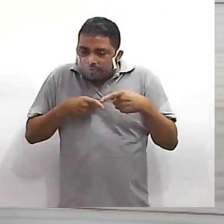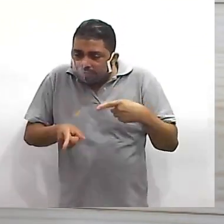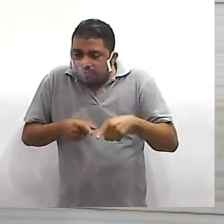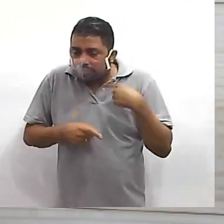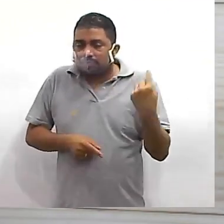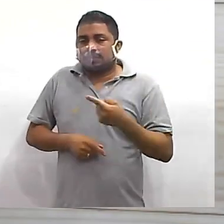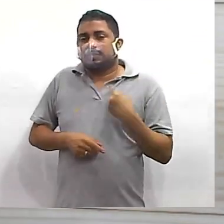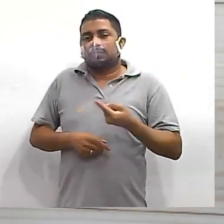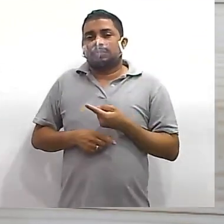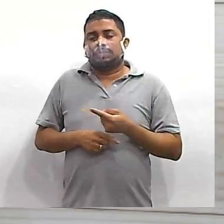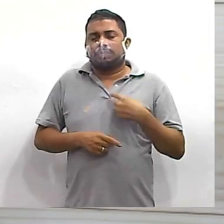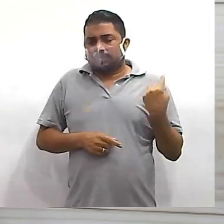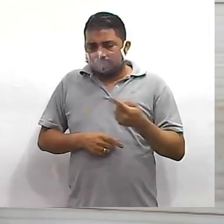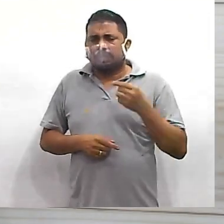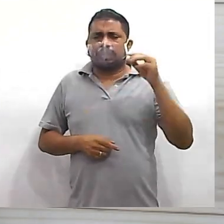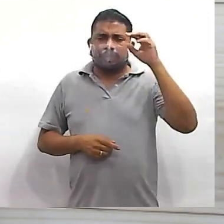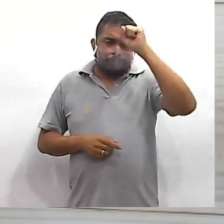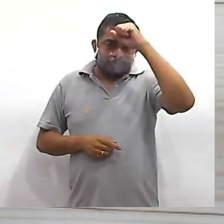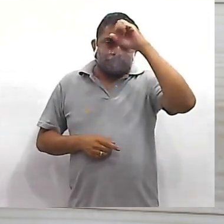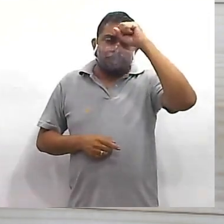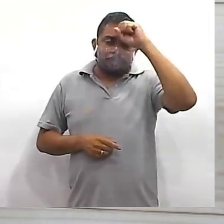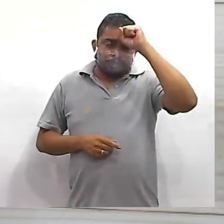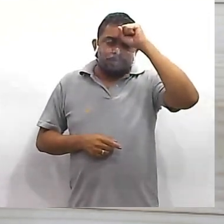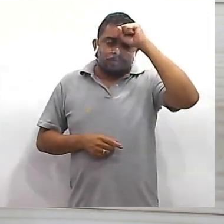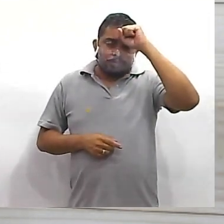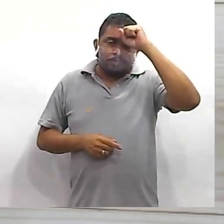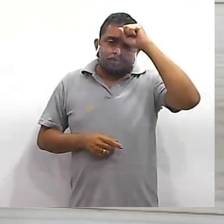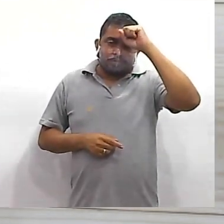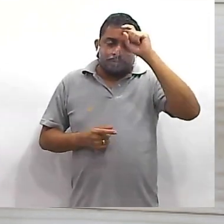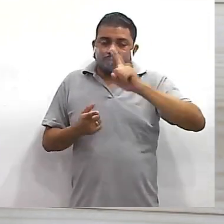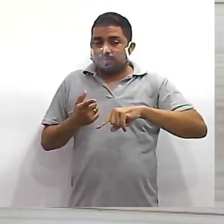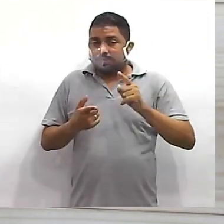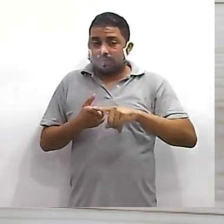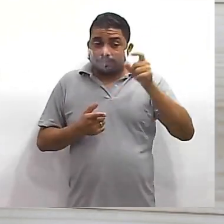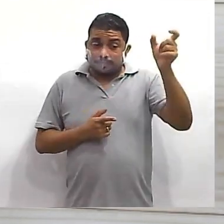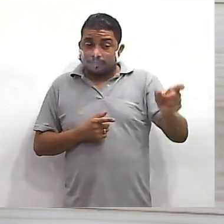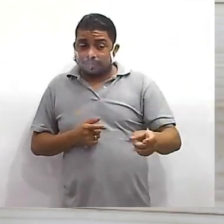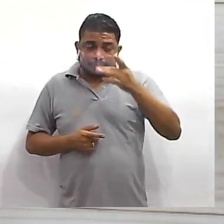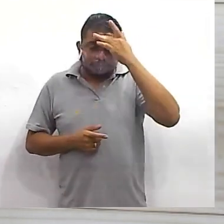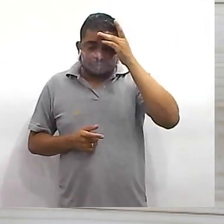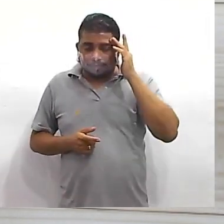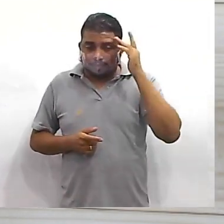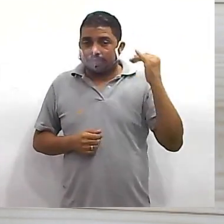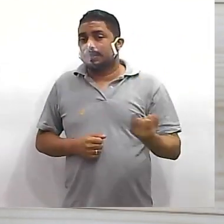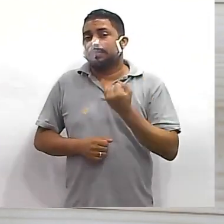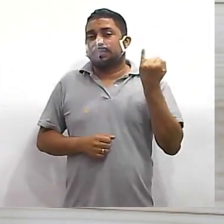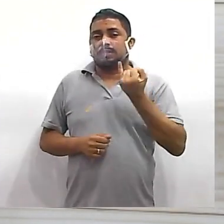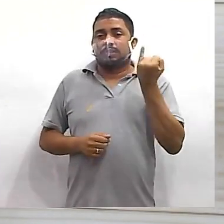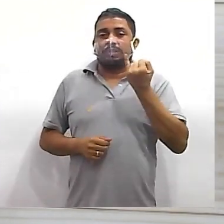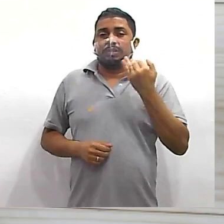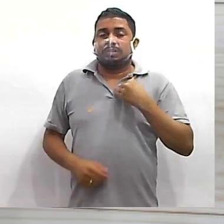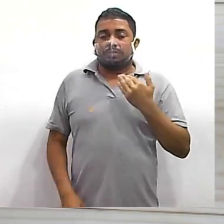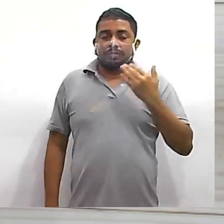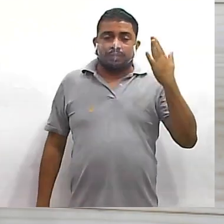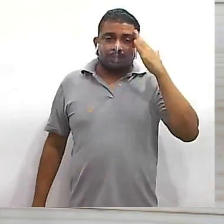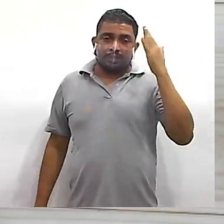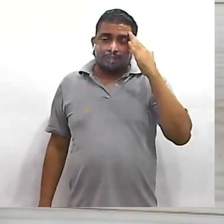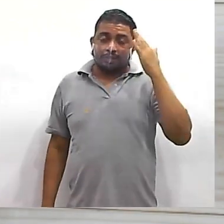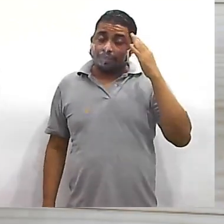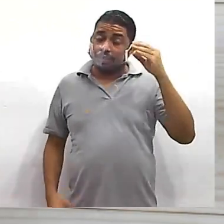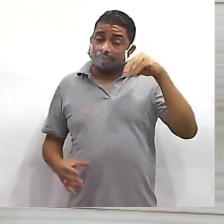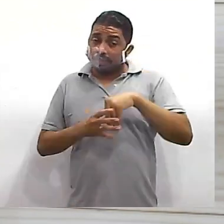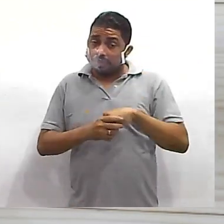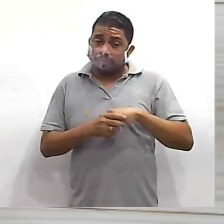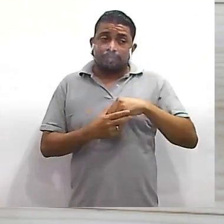Nós aprendemos com as pessoas, nós falamos de aprendizagem aqui, né, André? E aí é muito importante eu entender que dentro